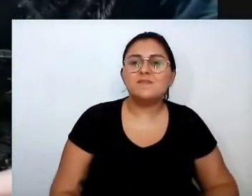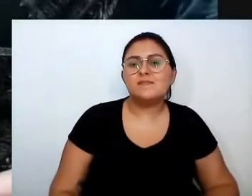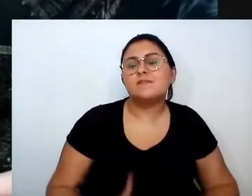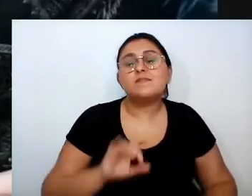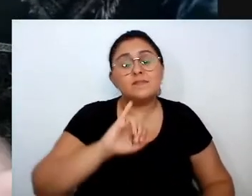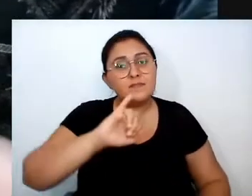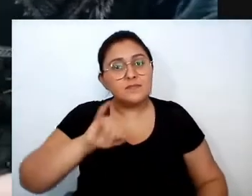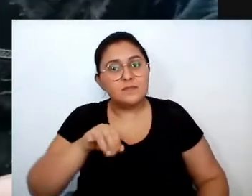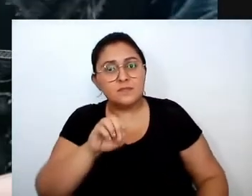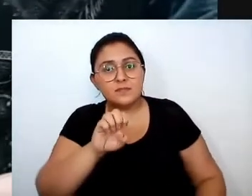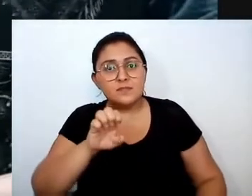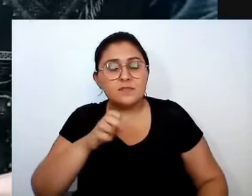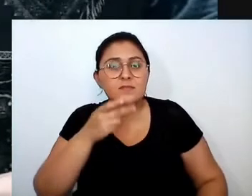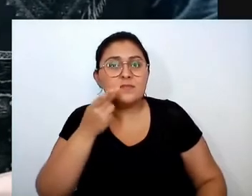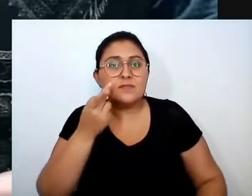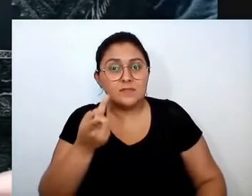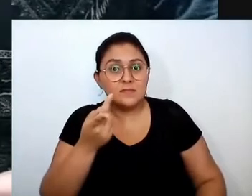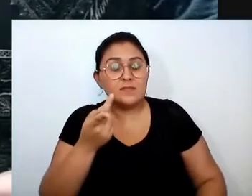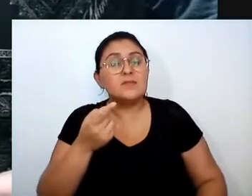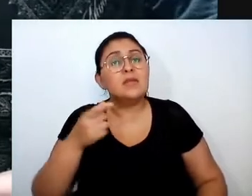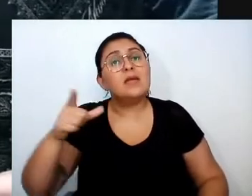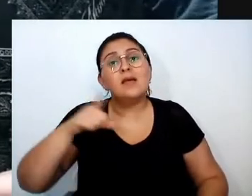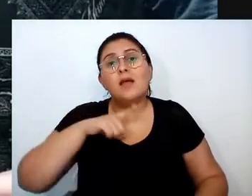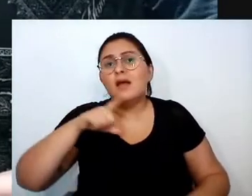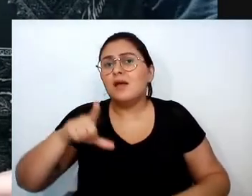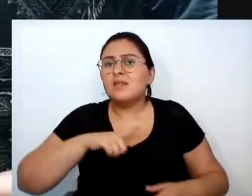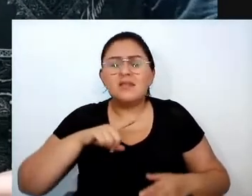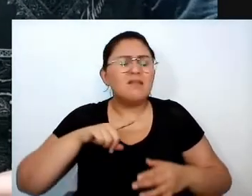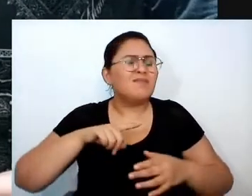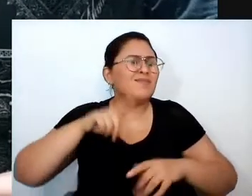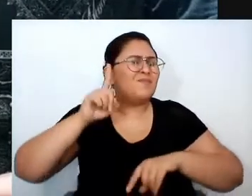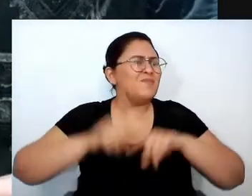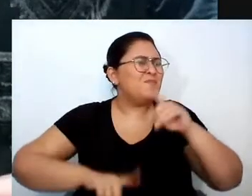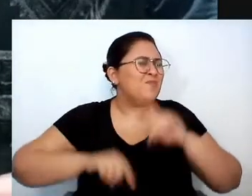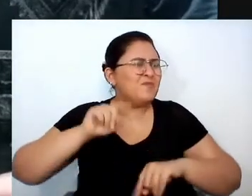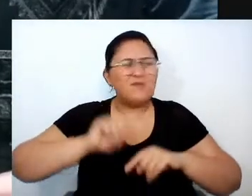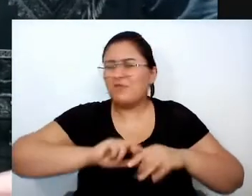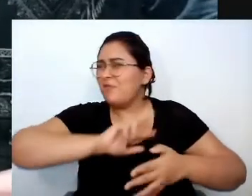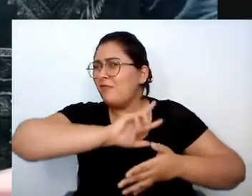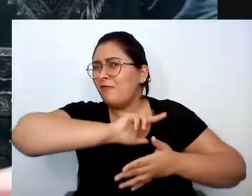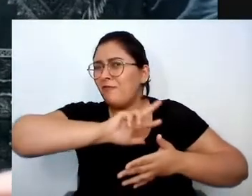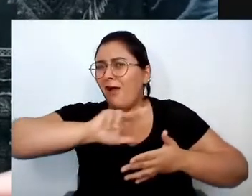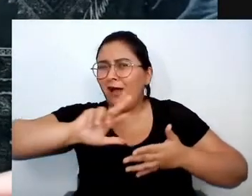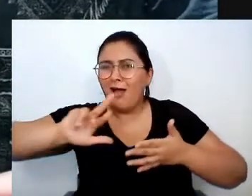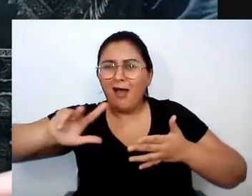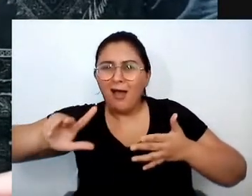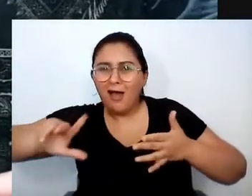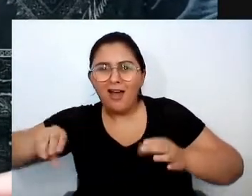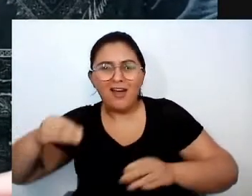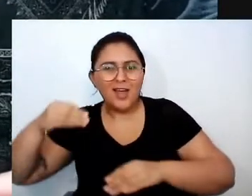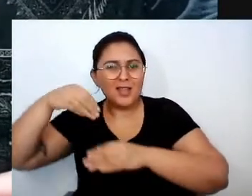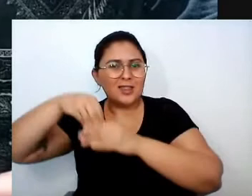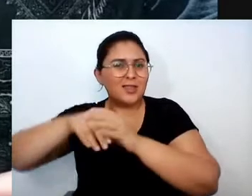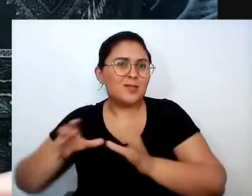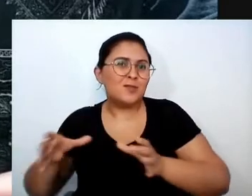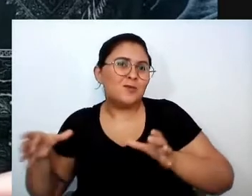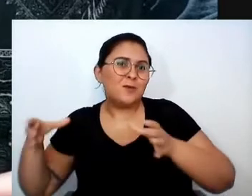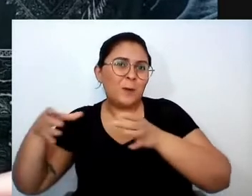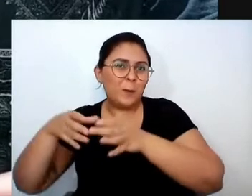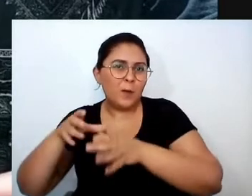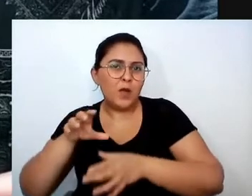aprofundado, né, temos vários recursos, né, dentro do Sembraim, né, que nos dá apoio. Temos